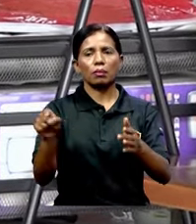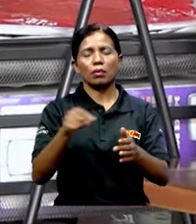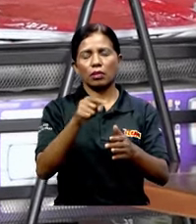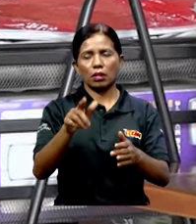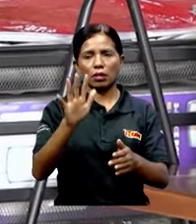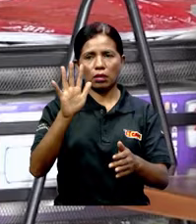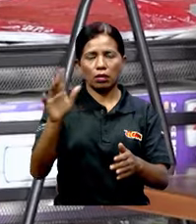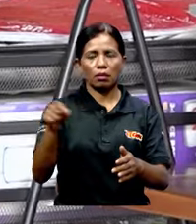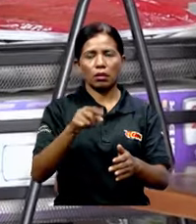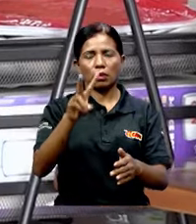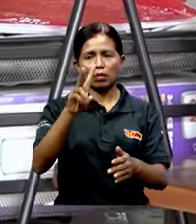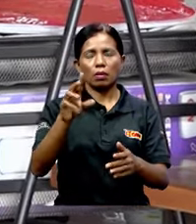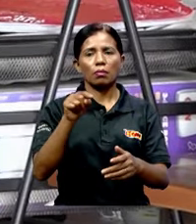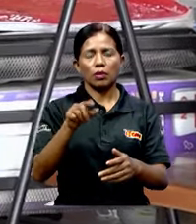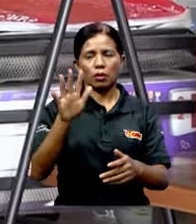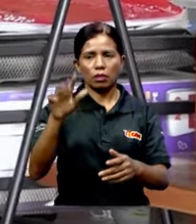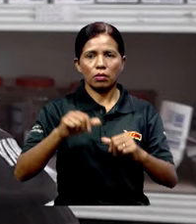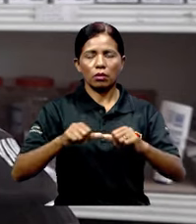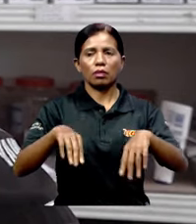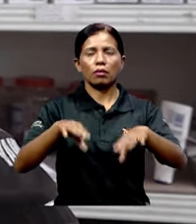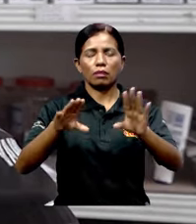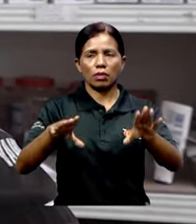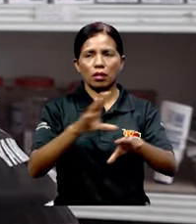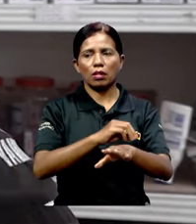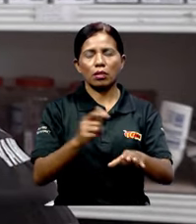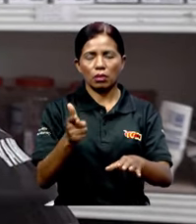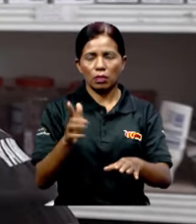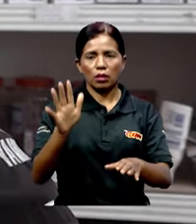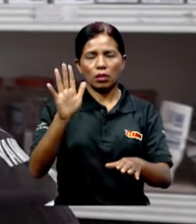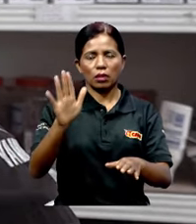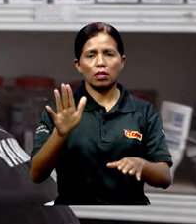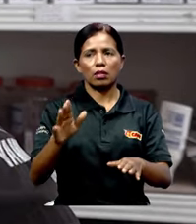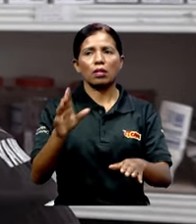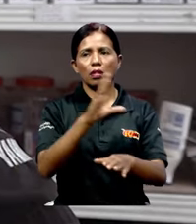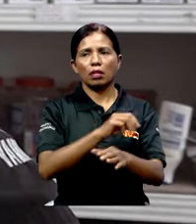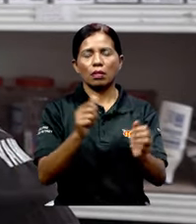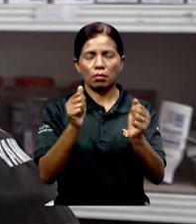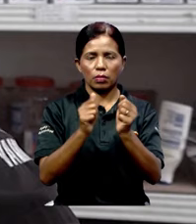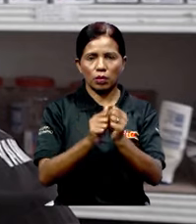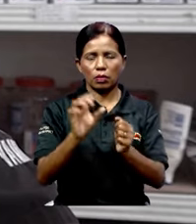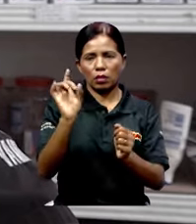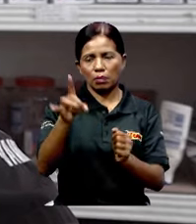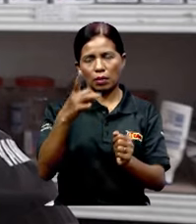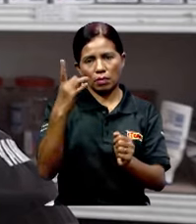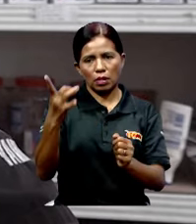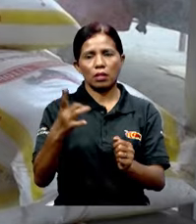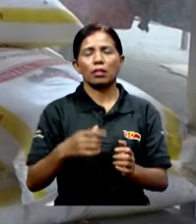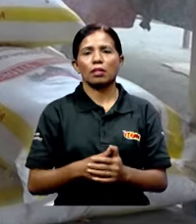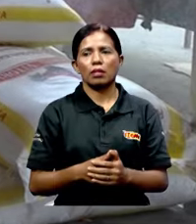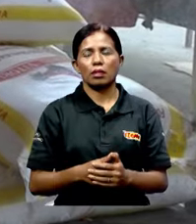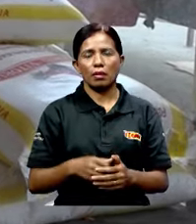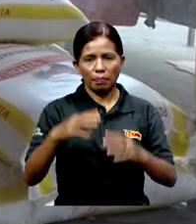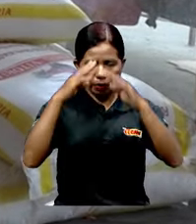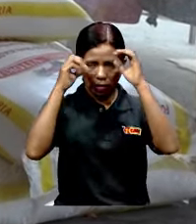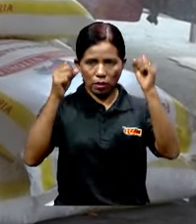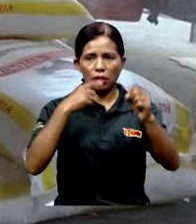ba porcento rua ponto lima mebe se continuo fan fos kilogram ron resi lima ho presu dolar sanu resi valo tang ne presidenti tan ne consumidor